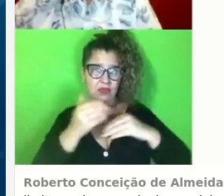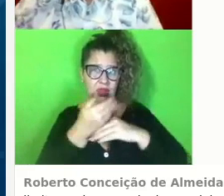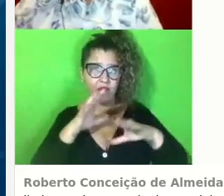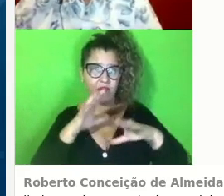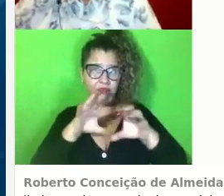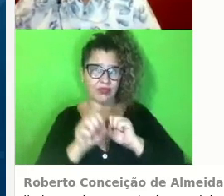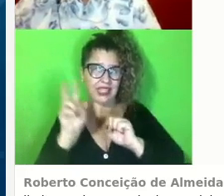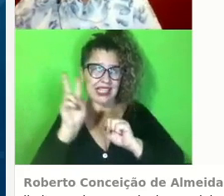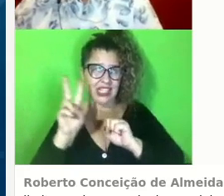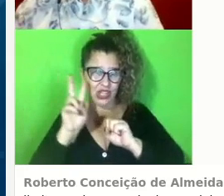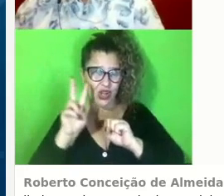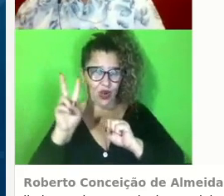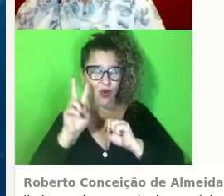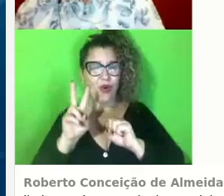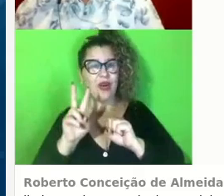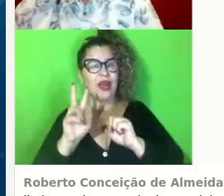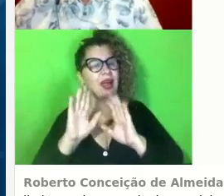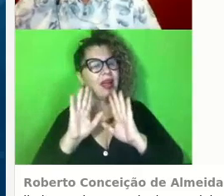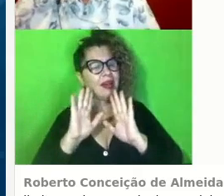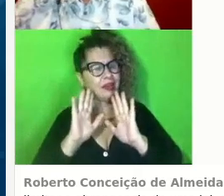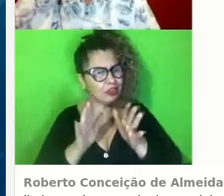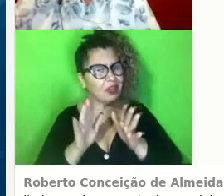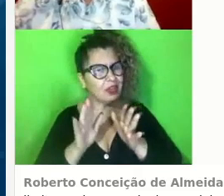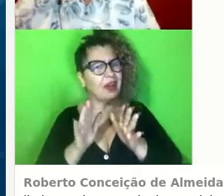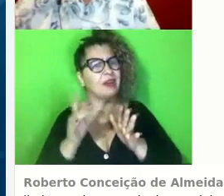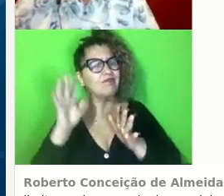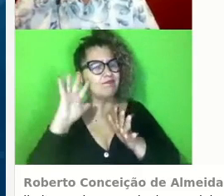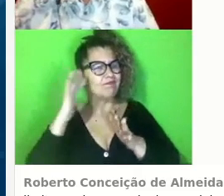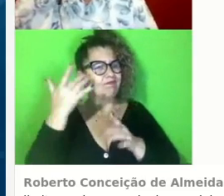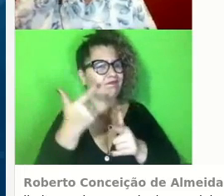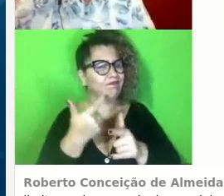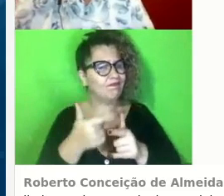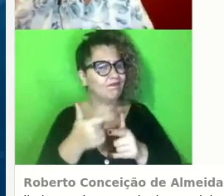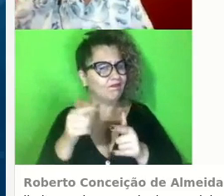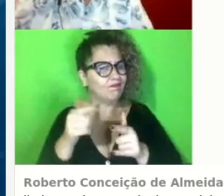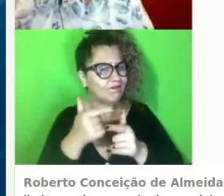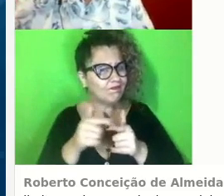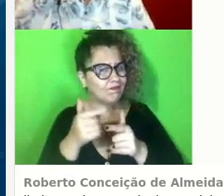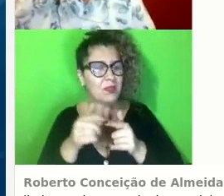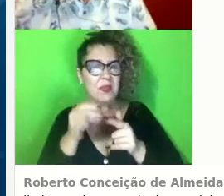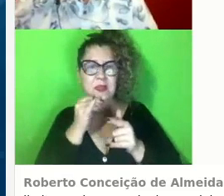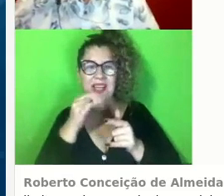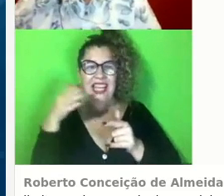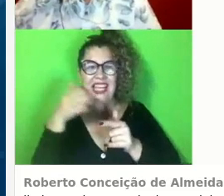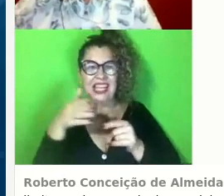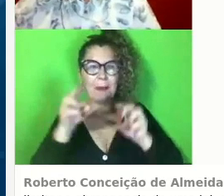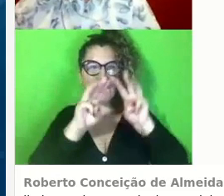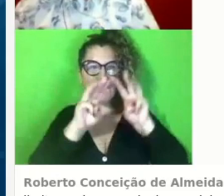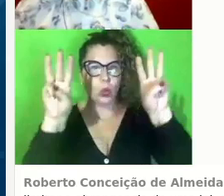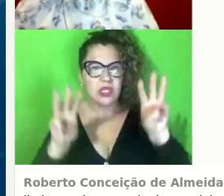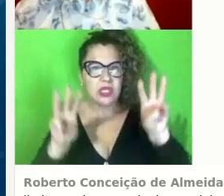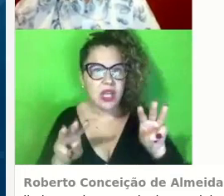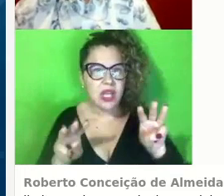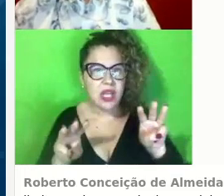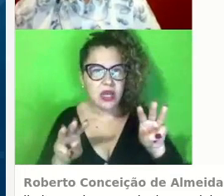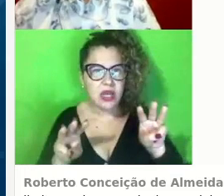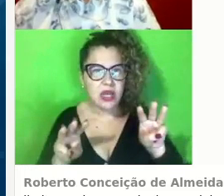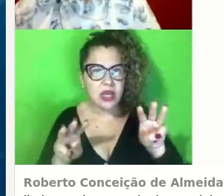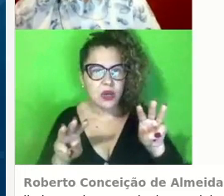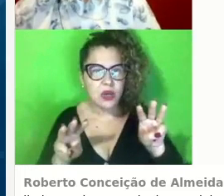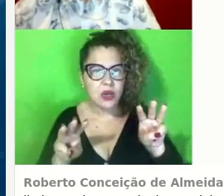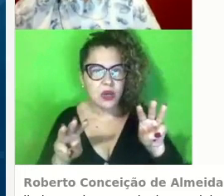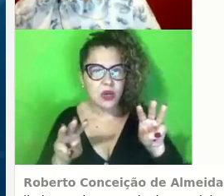Já enfrentei muitos problemas de ir a museus, né? E muitas vezes não ter ali